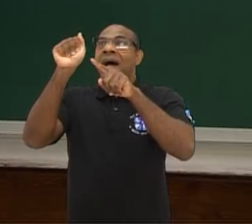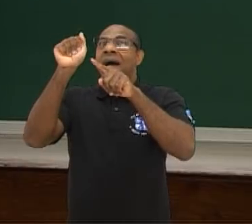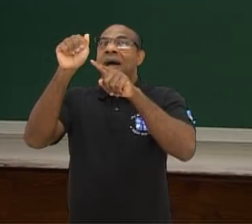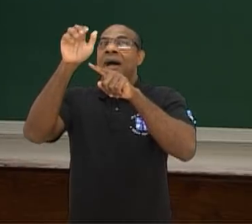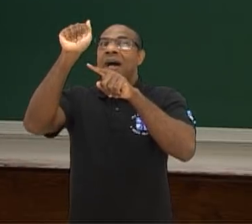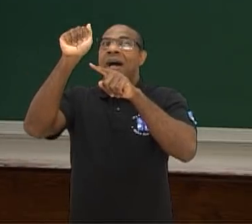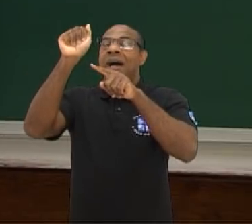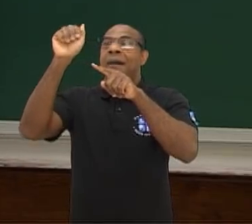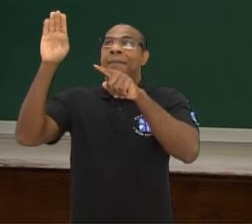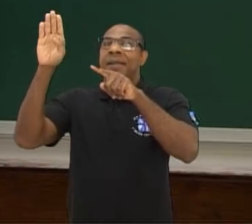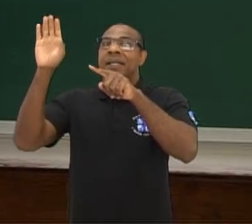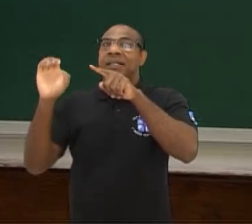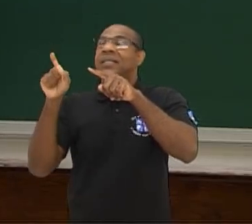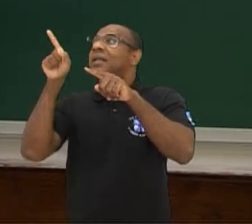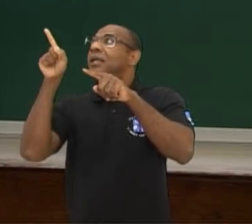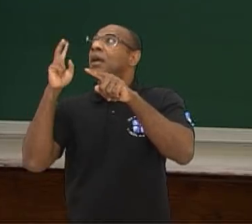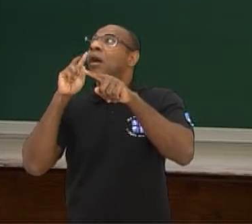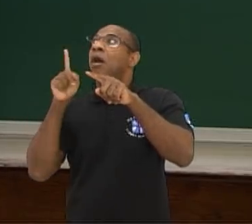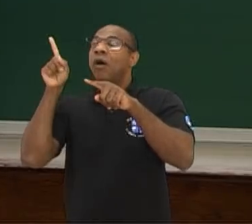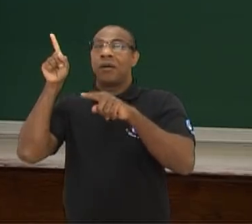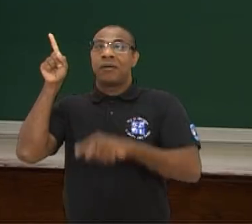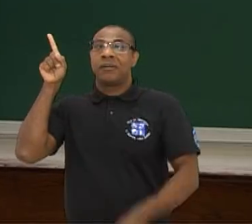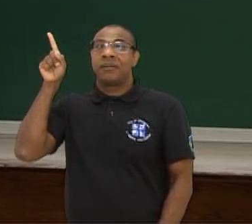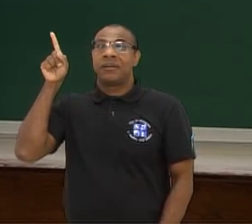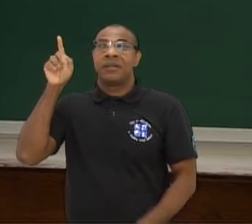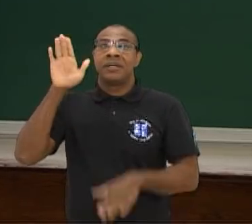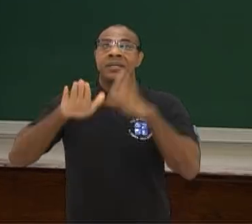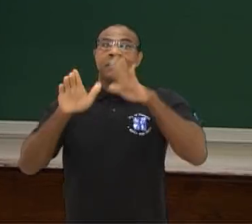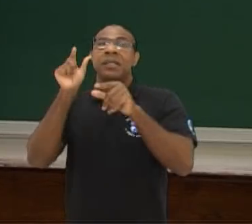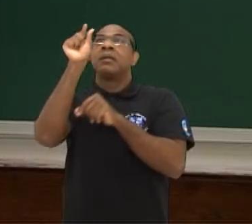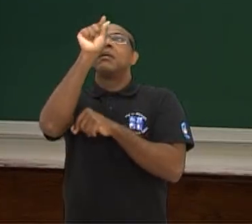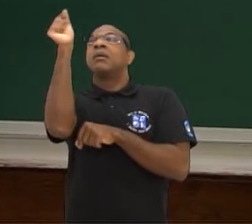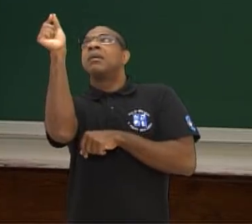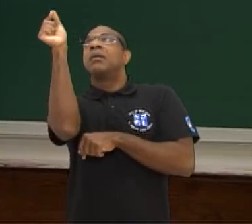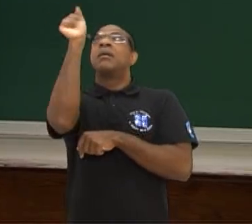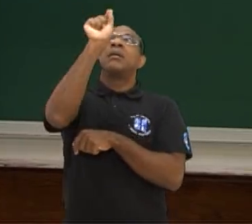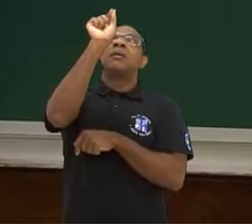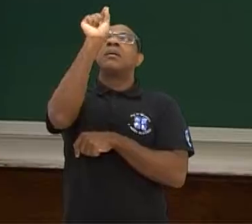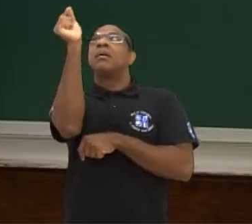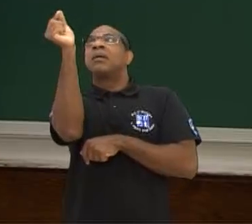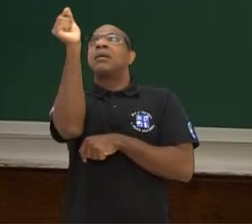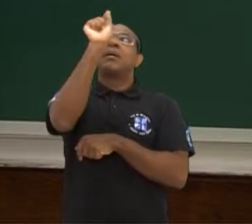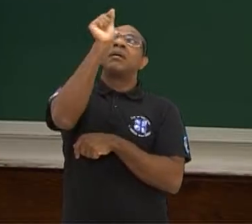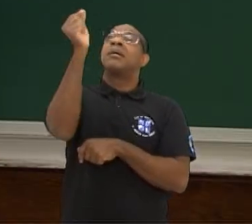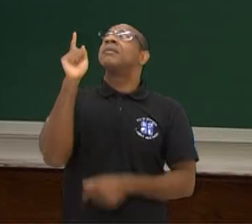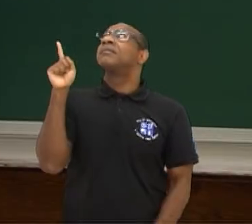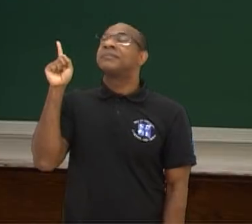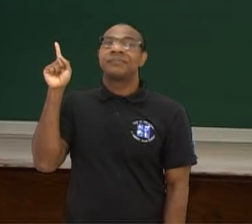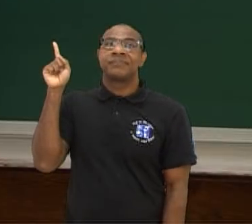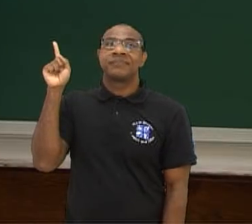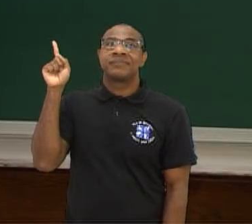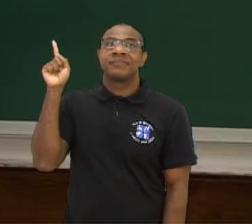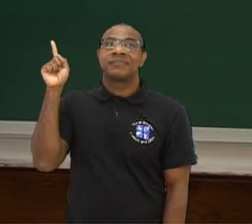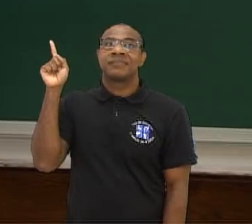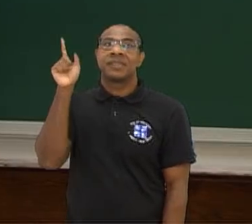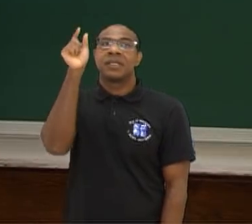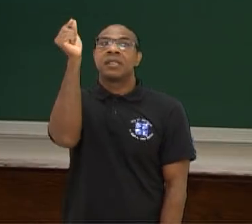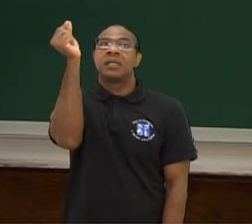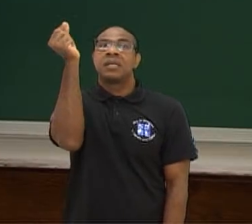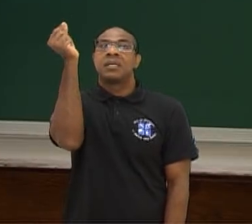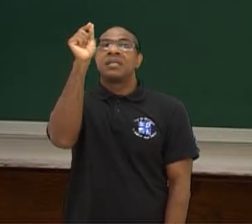C, dependendo em como você mexe nessa chavinha aqui, ó. Né? Se você tem a posição